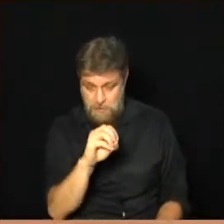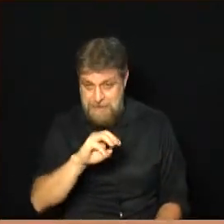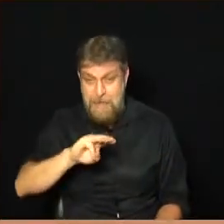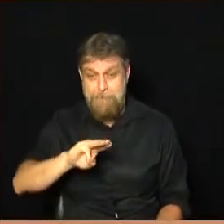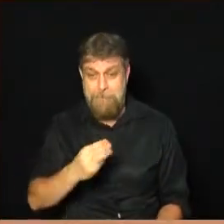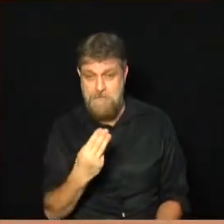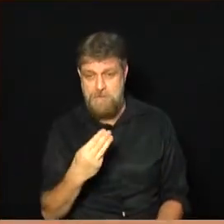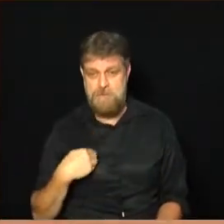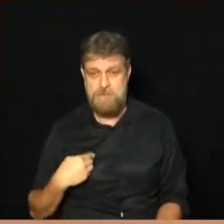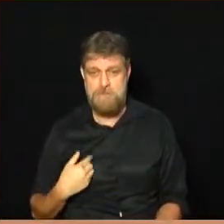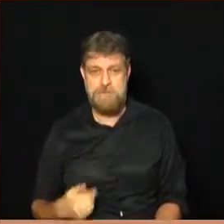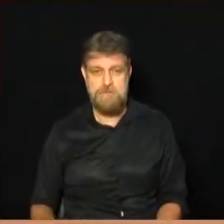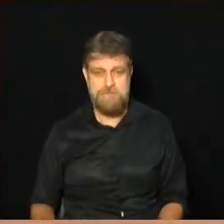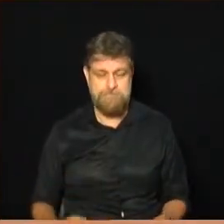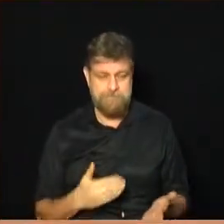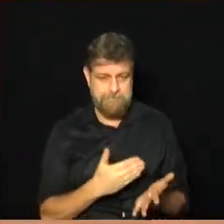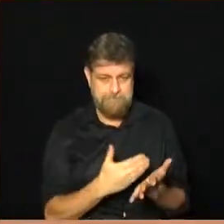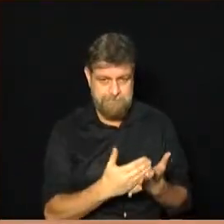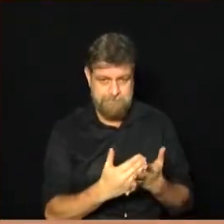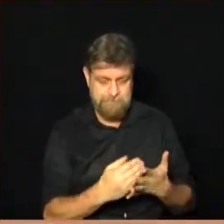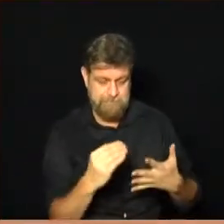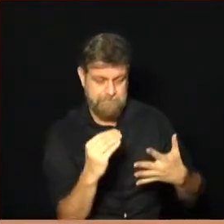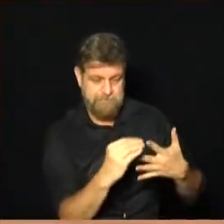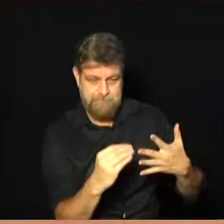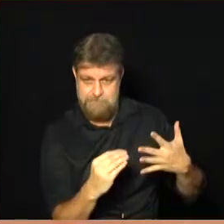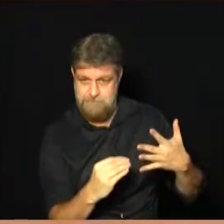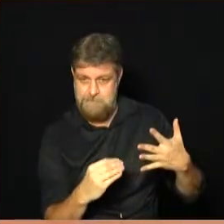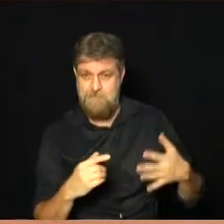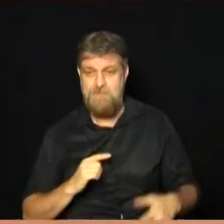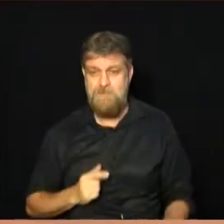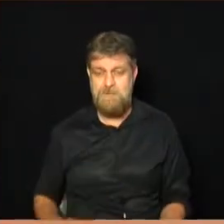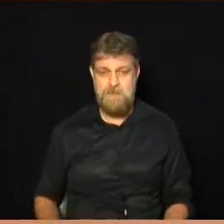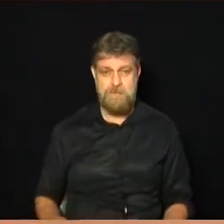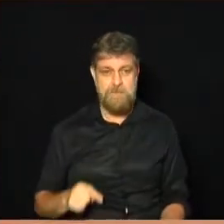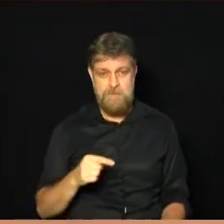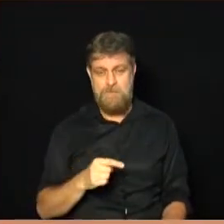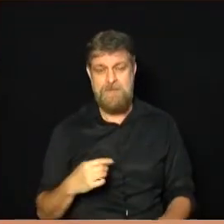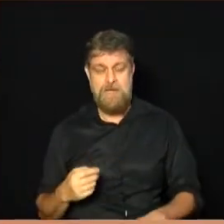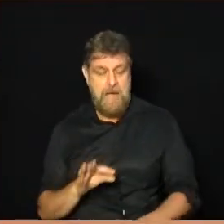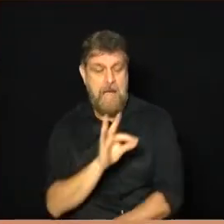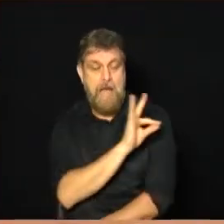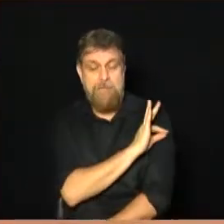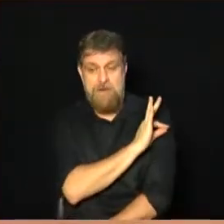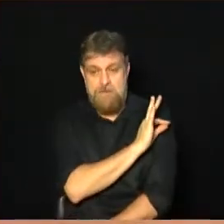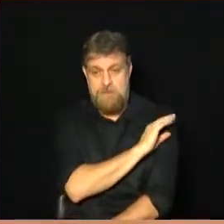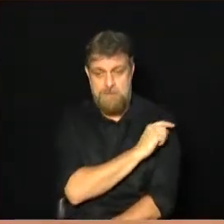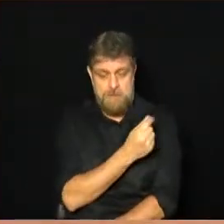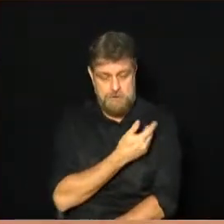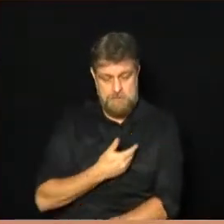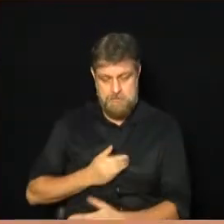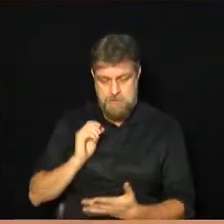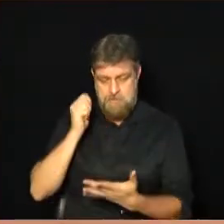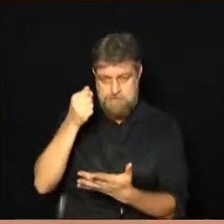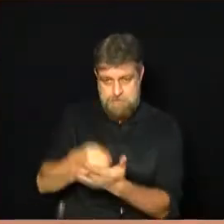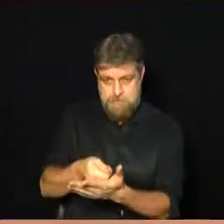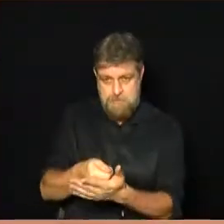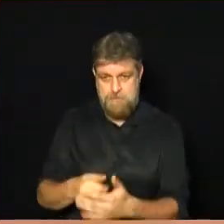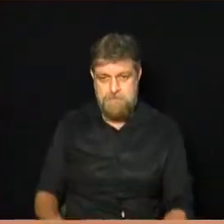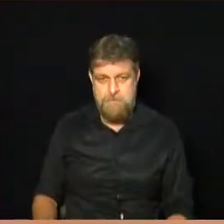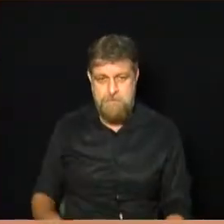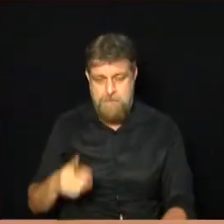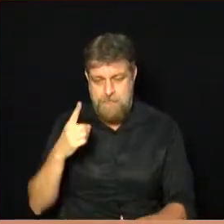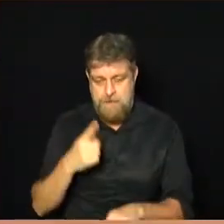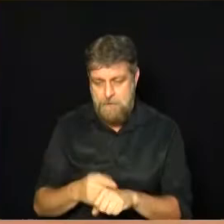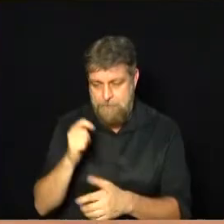financiamos, né, e tem uma parte que é a contrapartida da Prefeitura. Então, no financiamento,